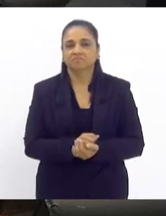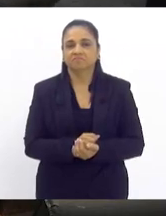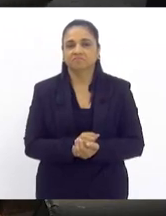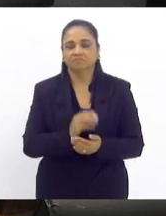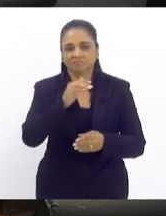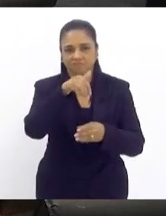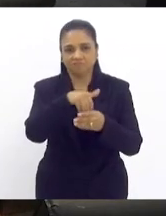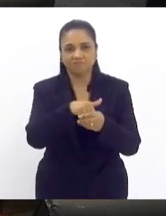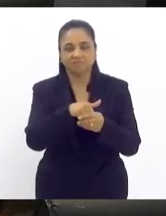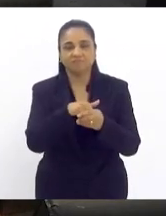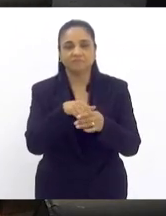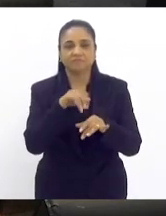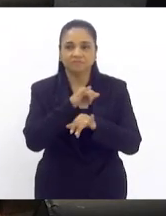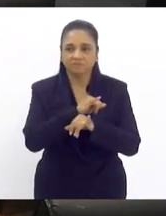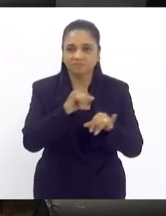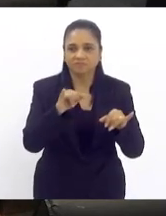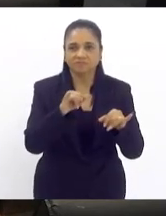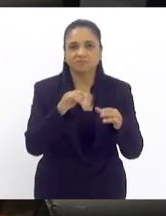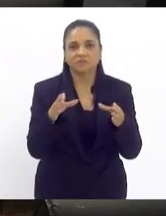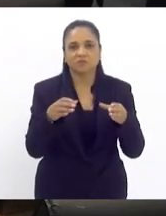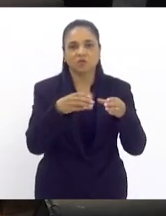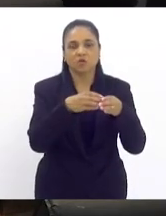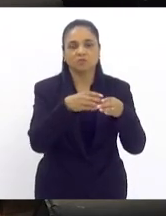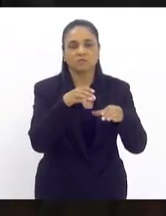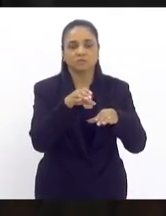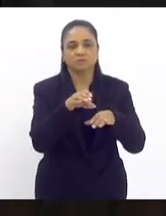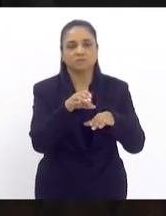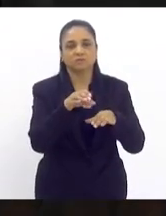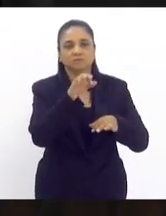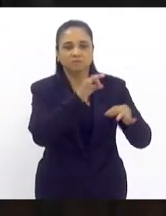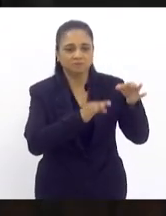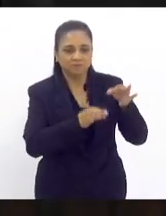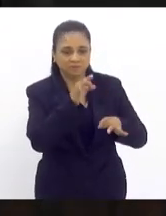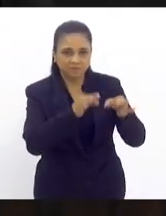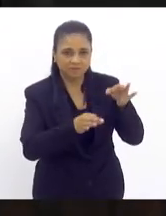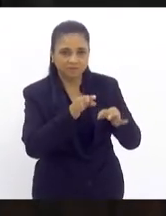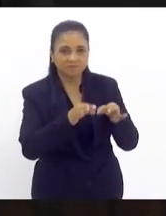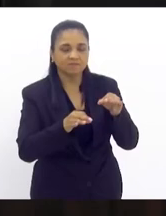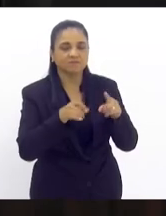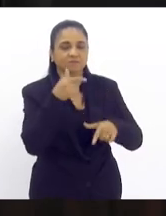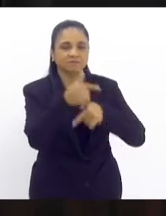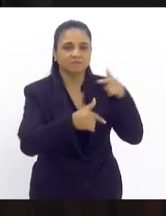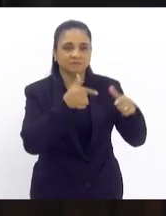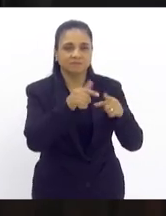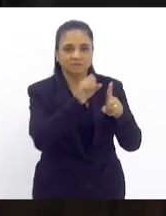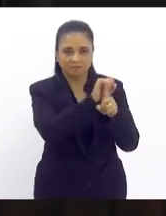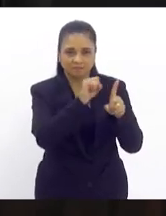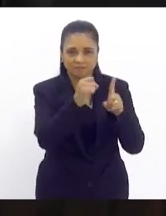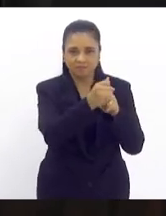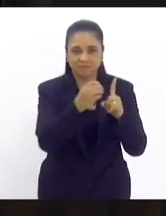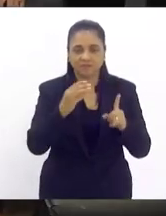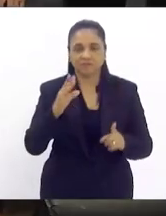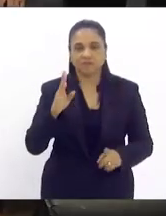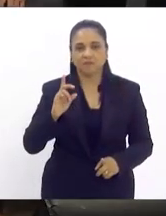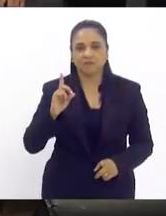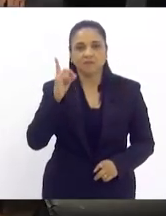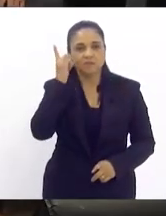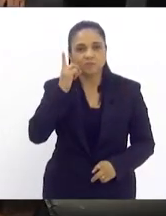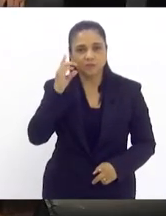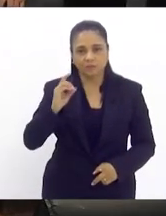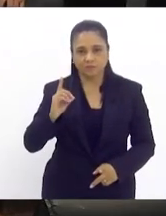Para emitir parecer pela Comissão de Trabalho, Legislação Social e Seguridade Social, deputada Dani Balbi.